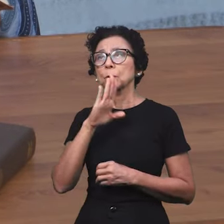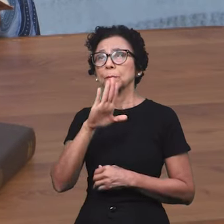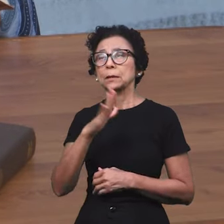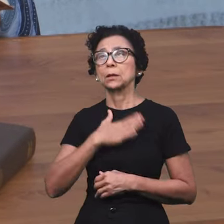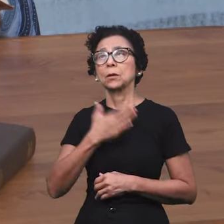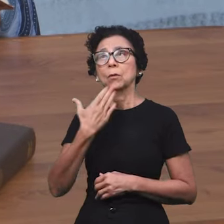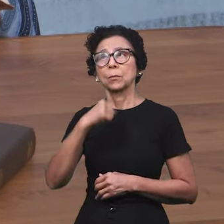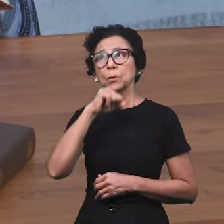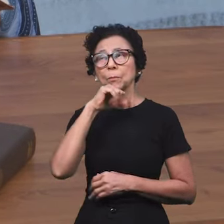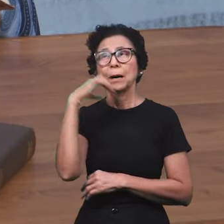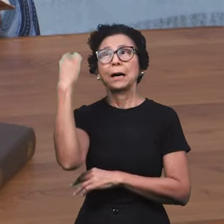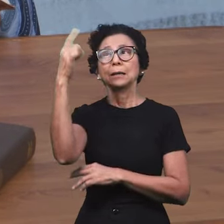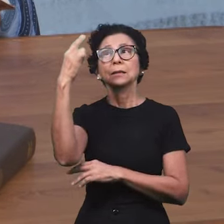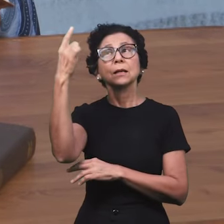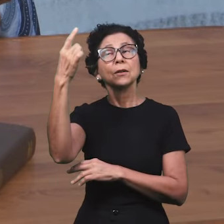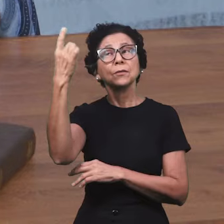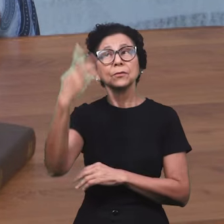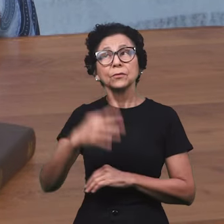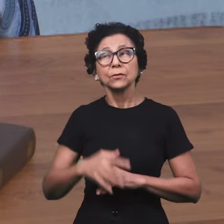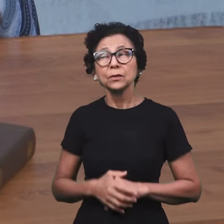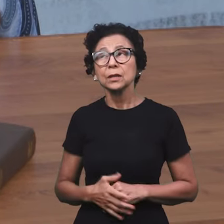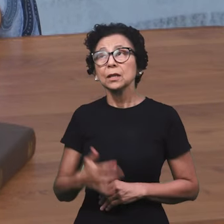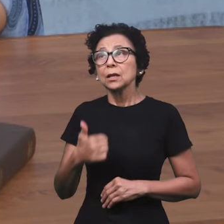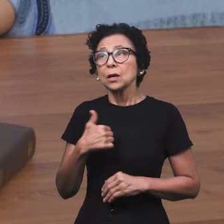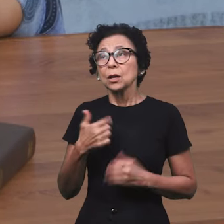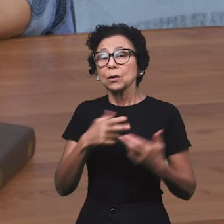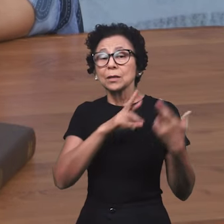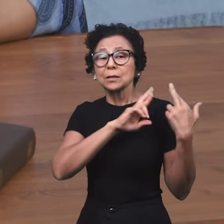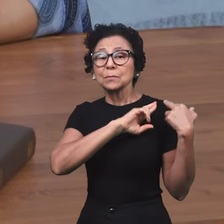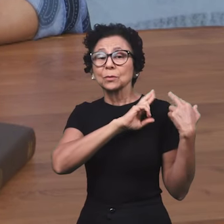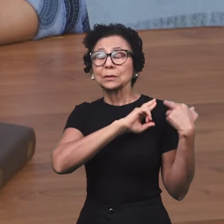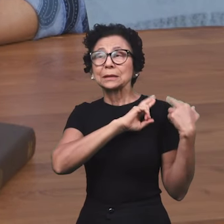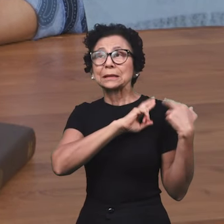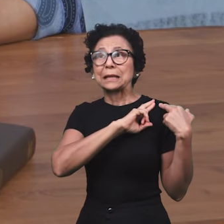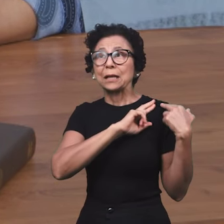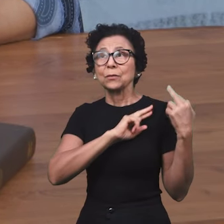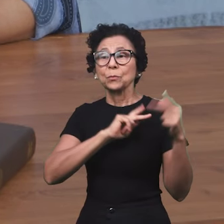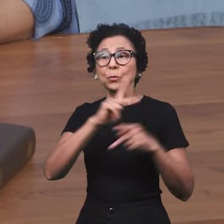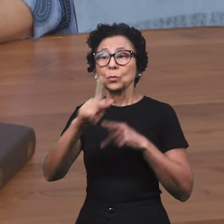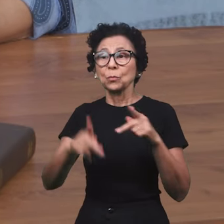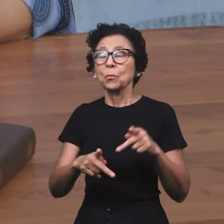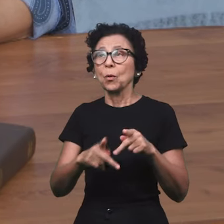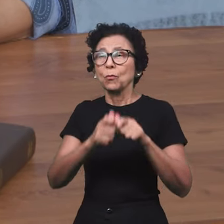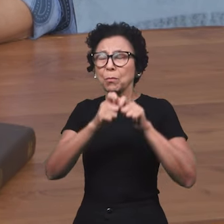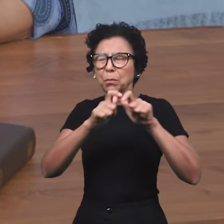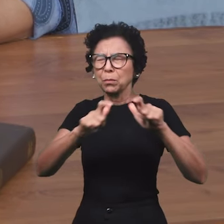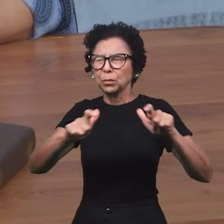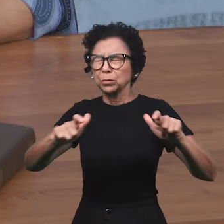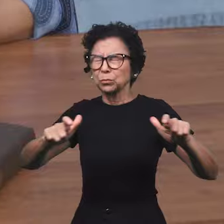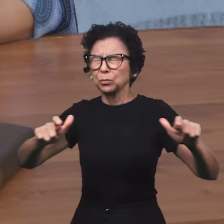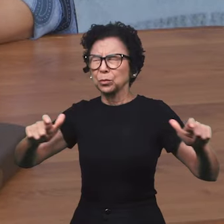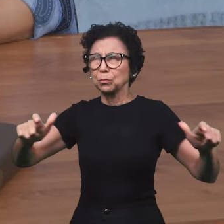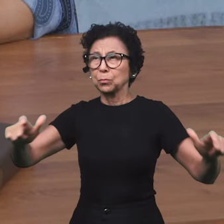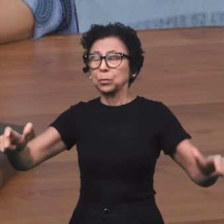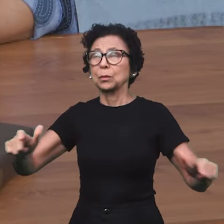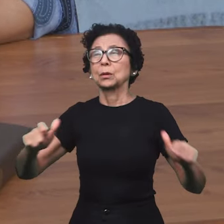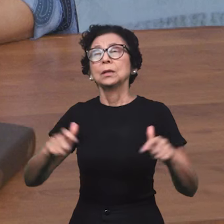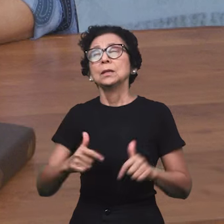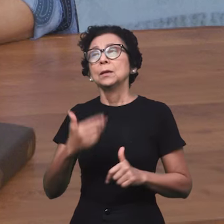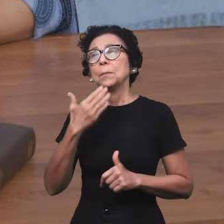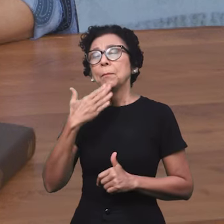fizeste rei sobre um povo numeroso como o pó da terra. Dá-me, pois, agora sabedoria